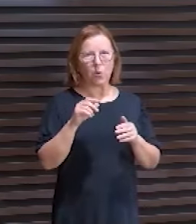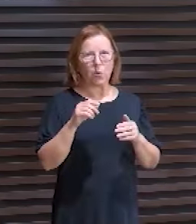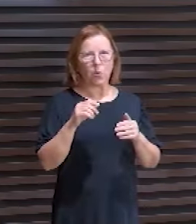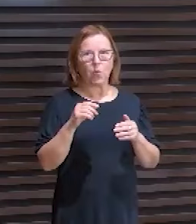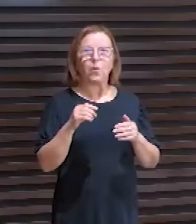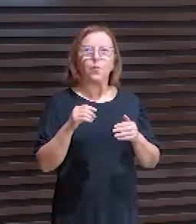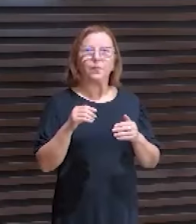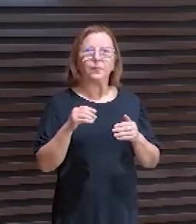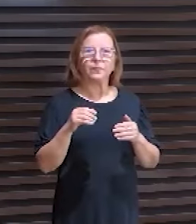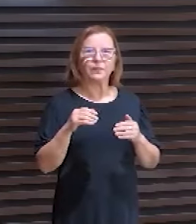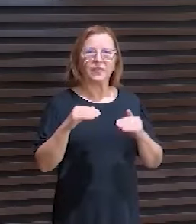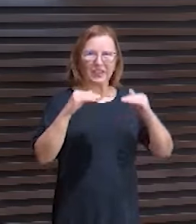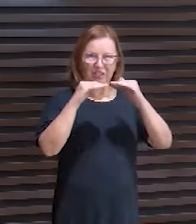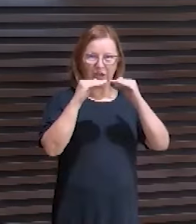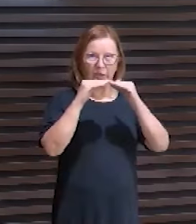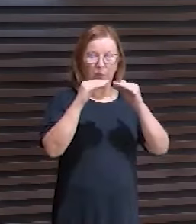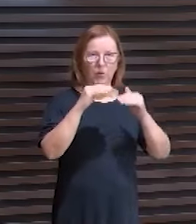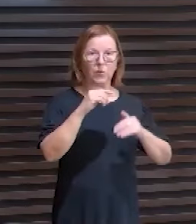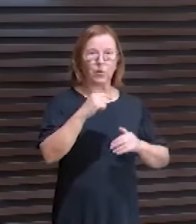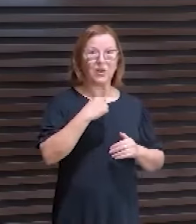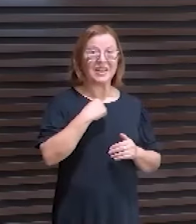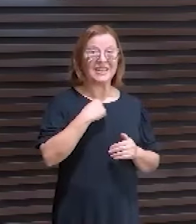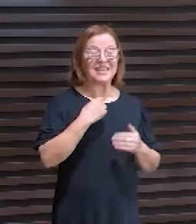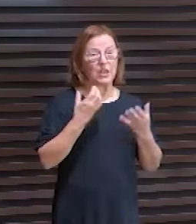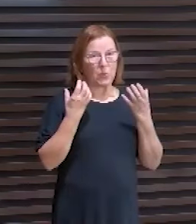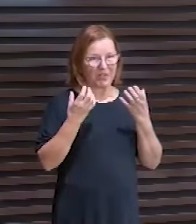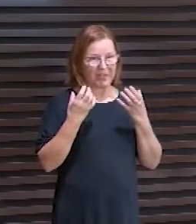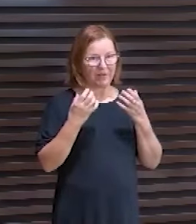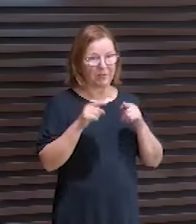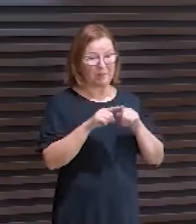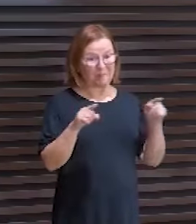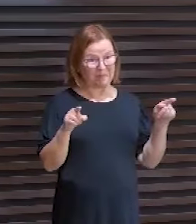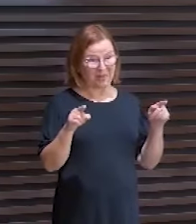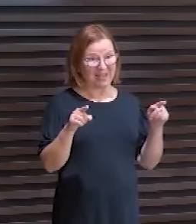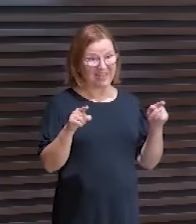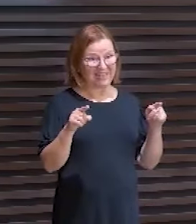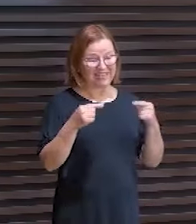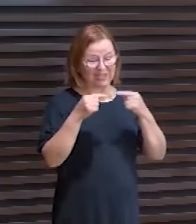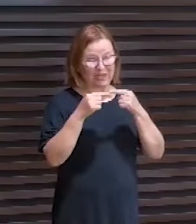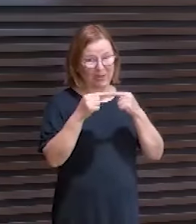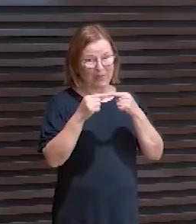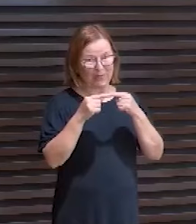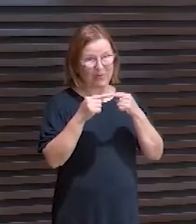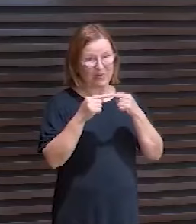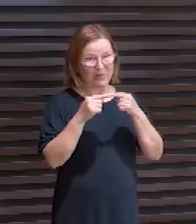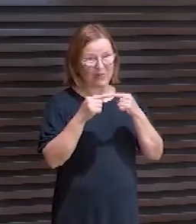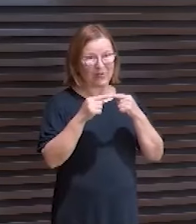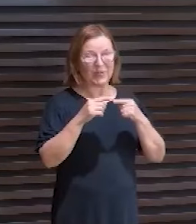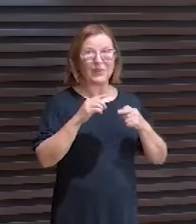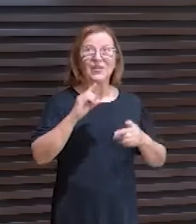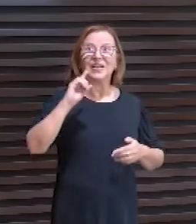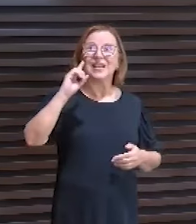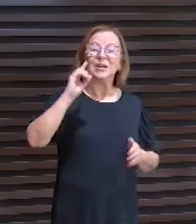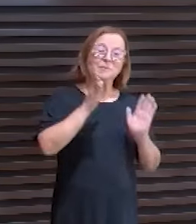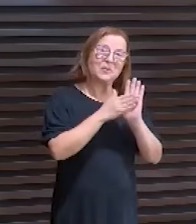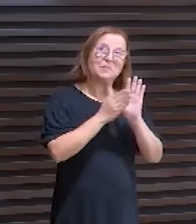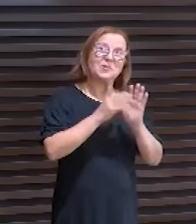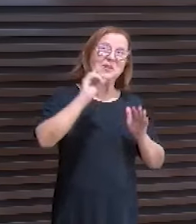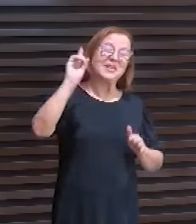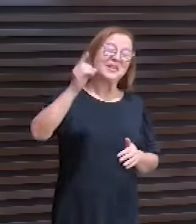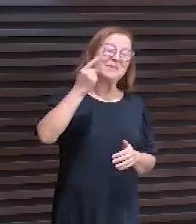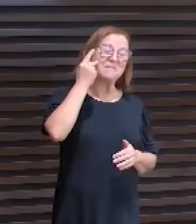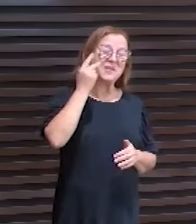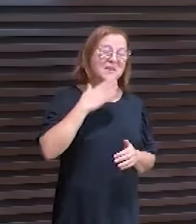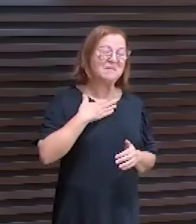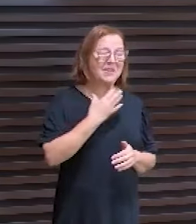o que Deus quer na minha vida mudou mudou completamente